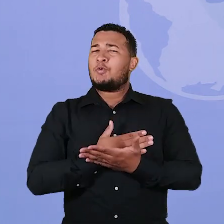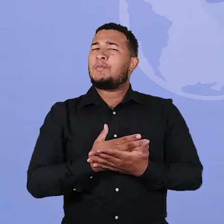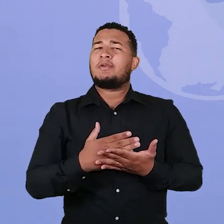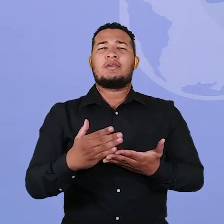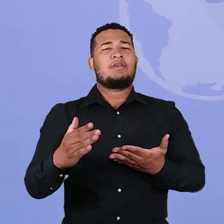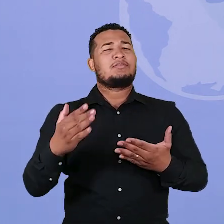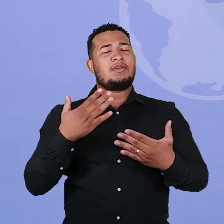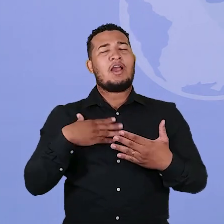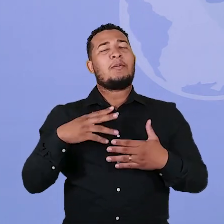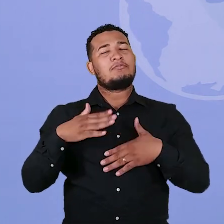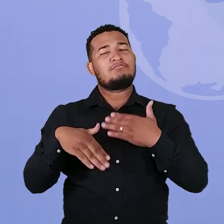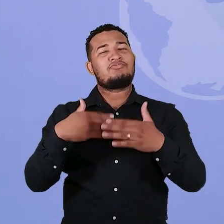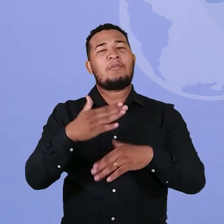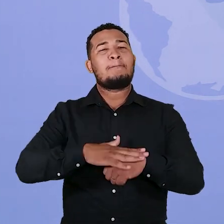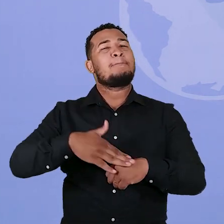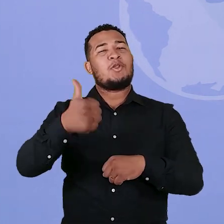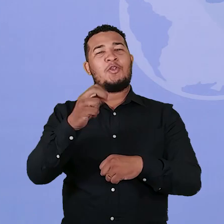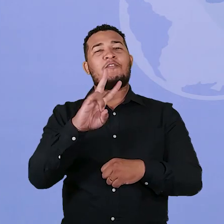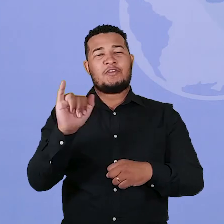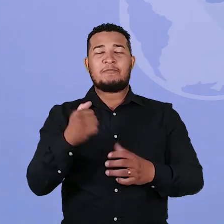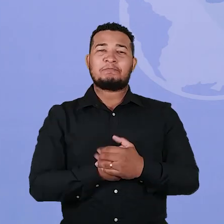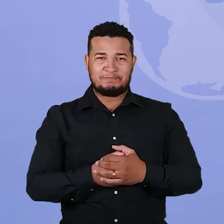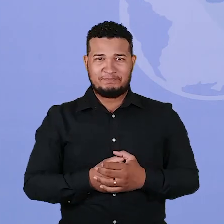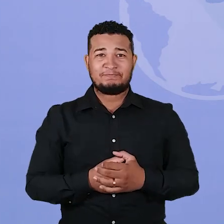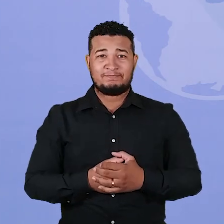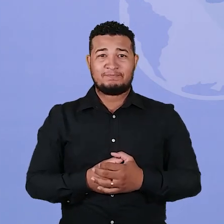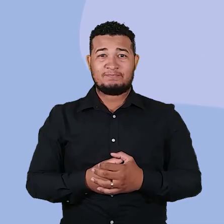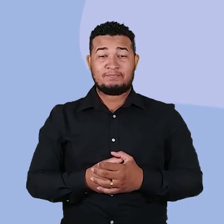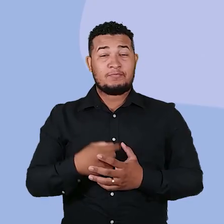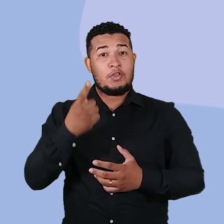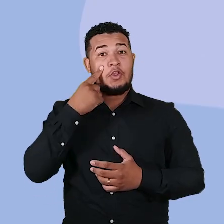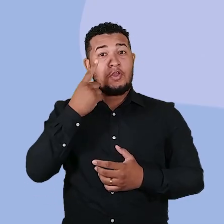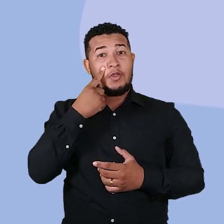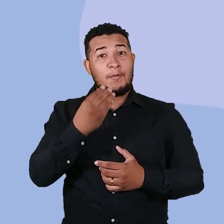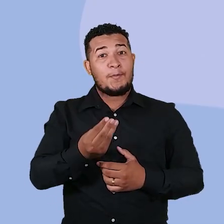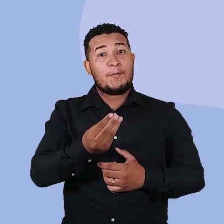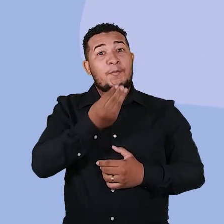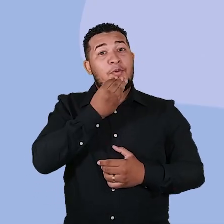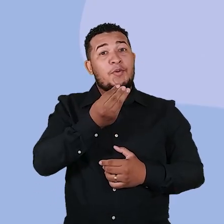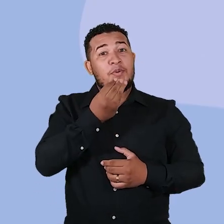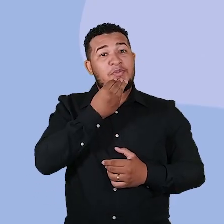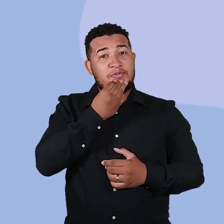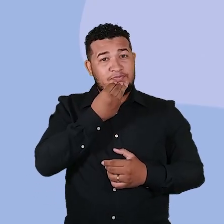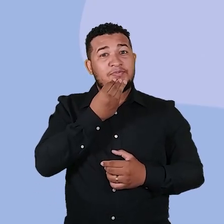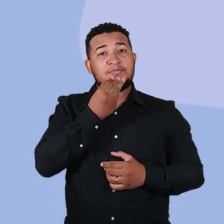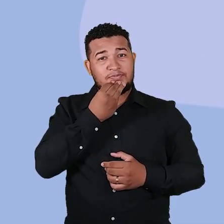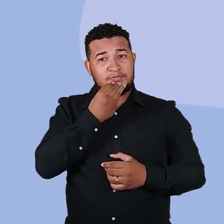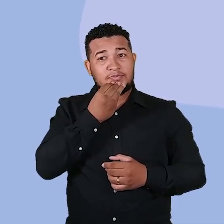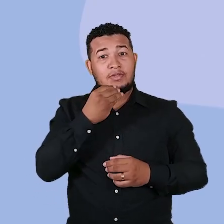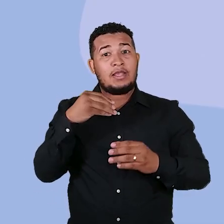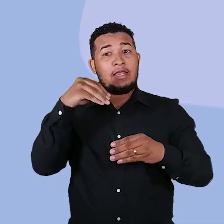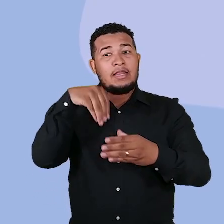tão só no começo o negócio vai melhorar se liga aí a probabilidade